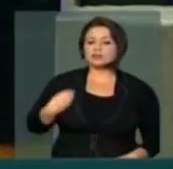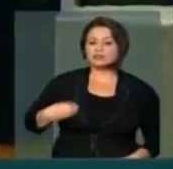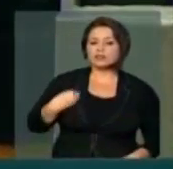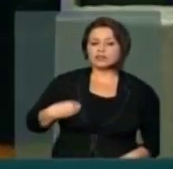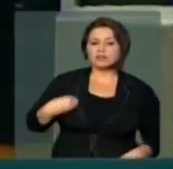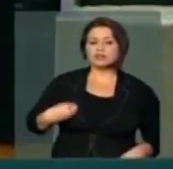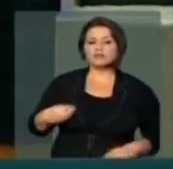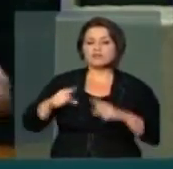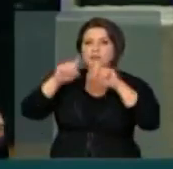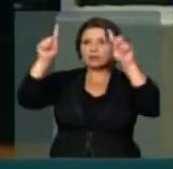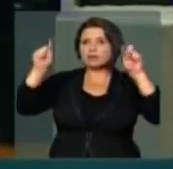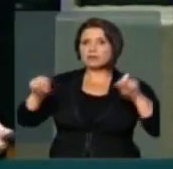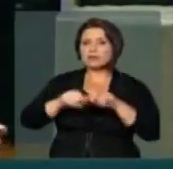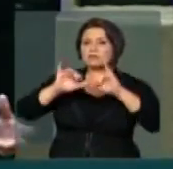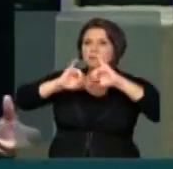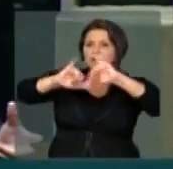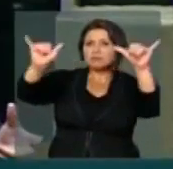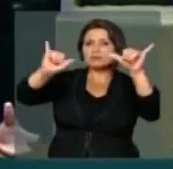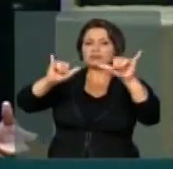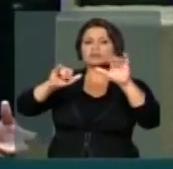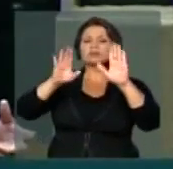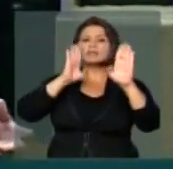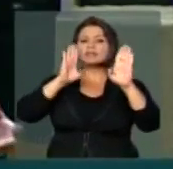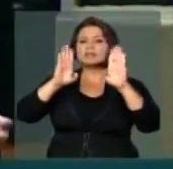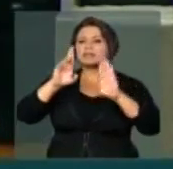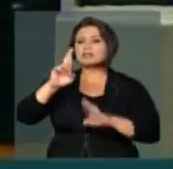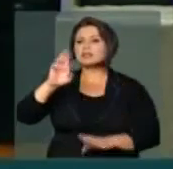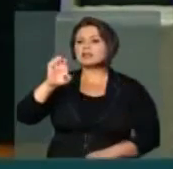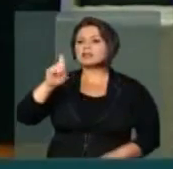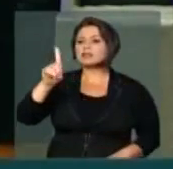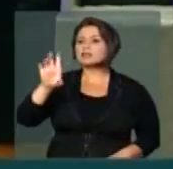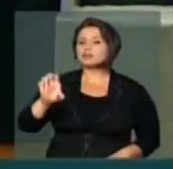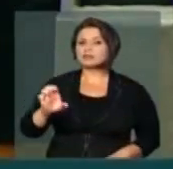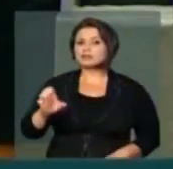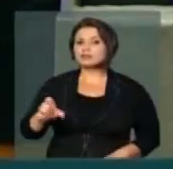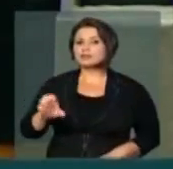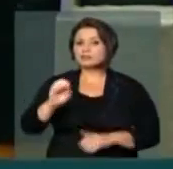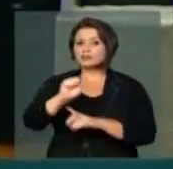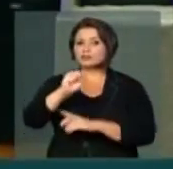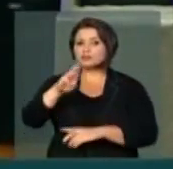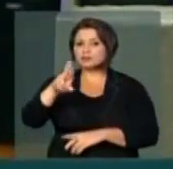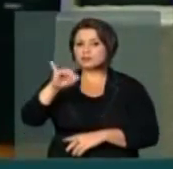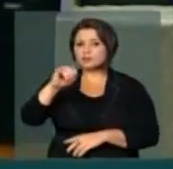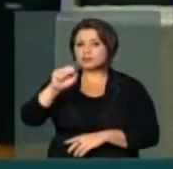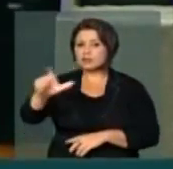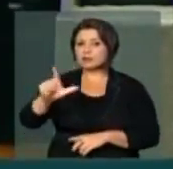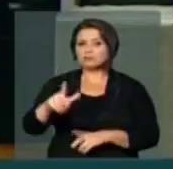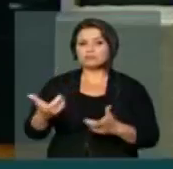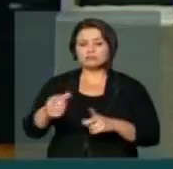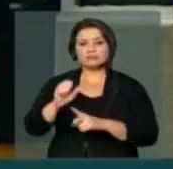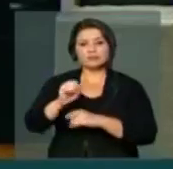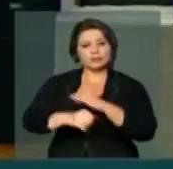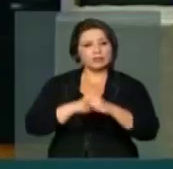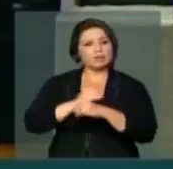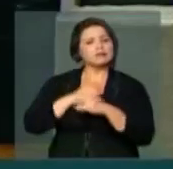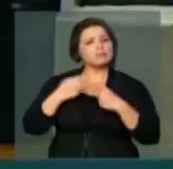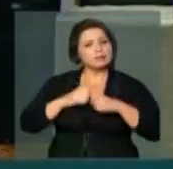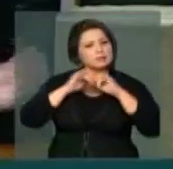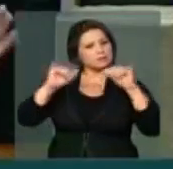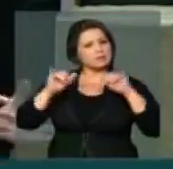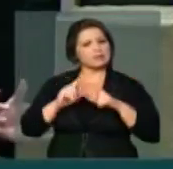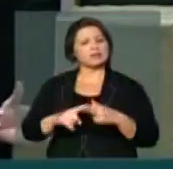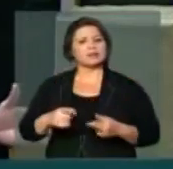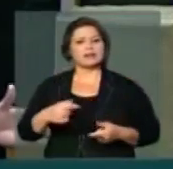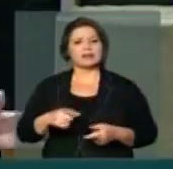fixando no seu gabinete, colocando nas redes, porque a política diferente que a gente espera não